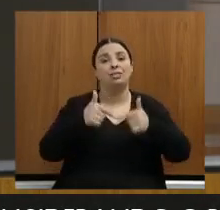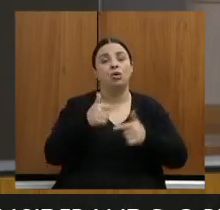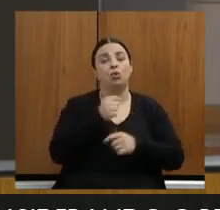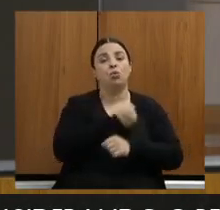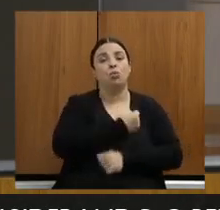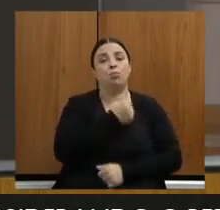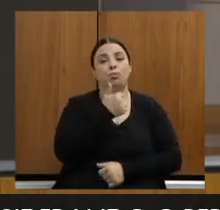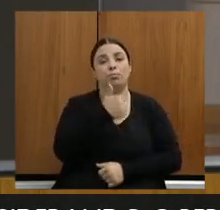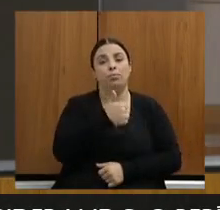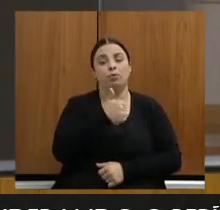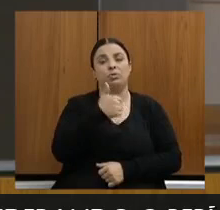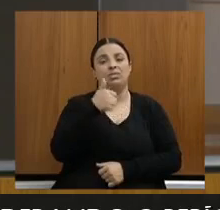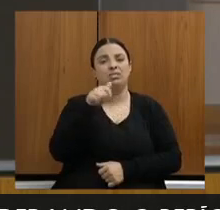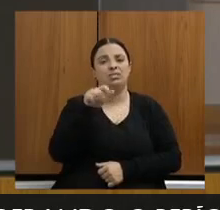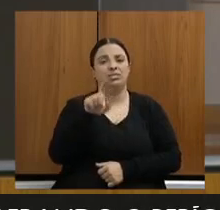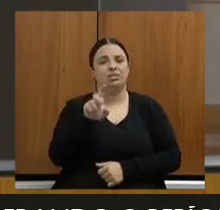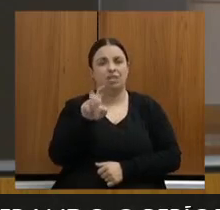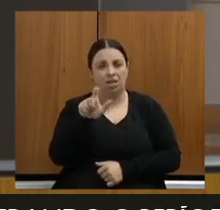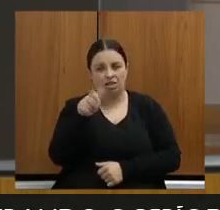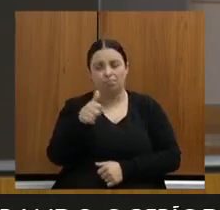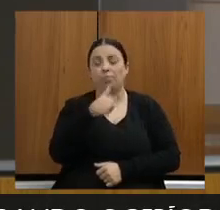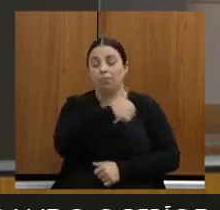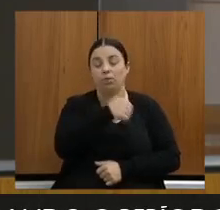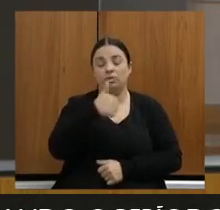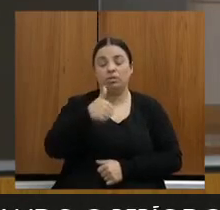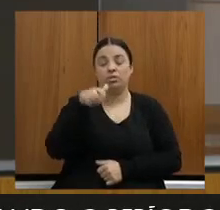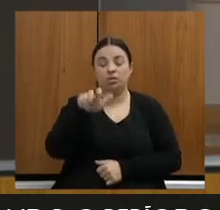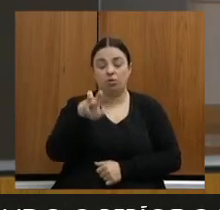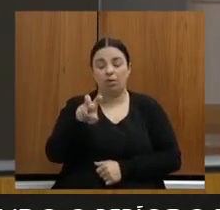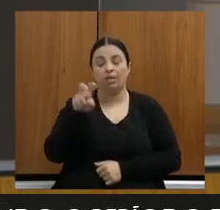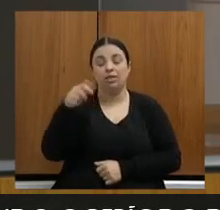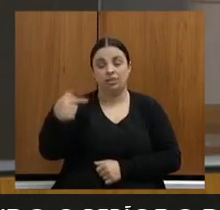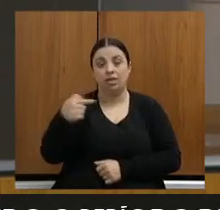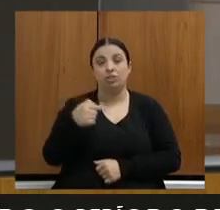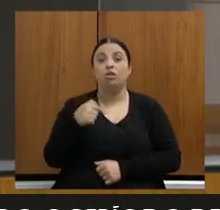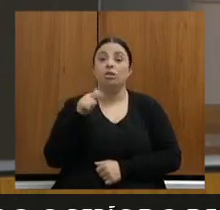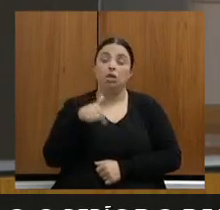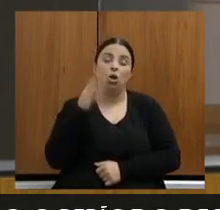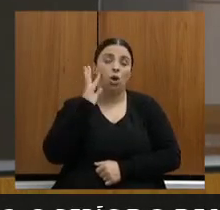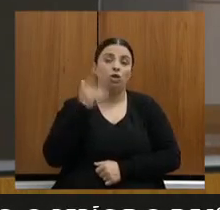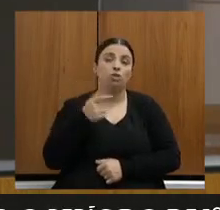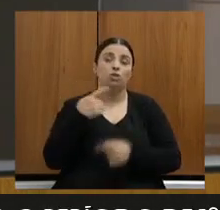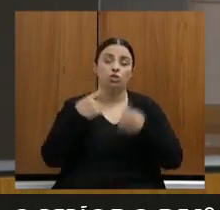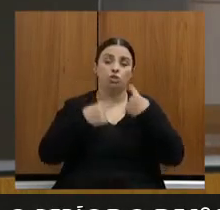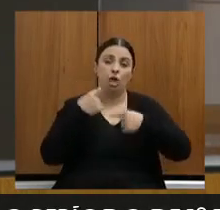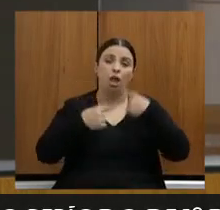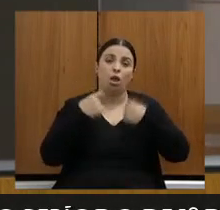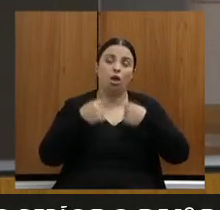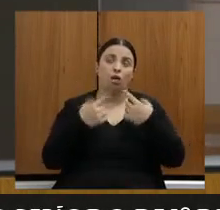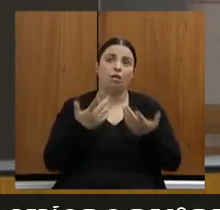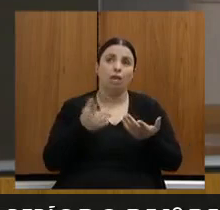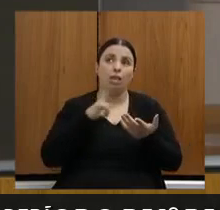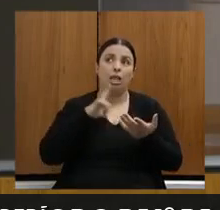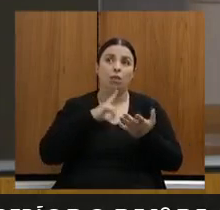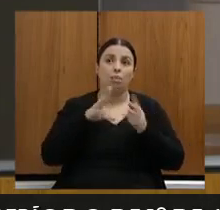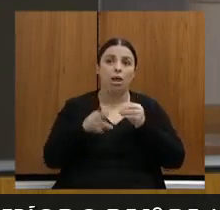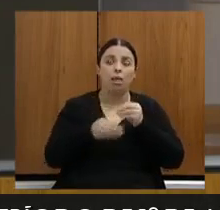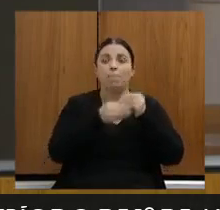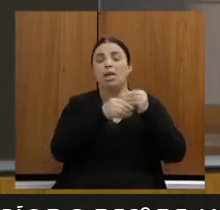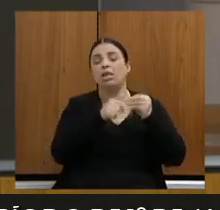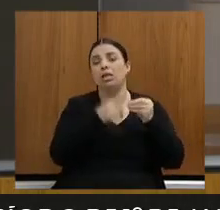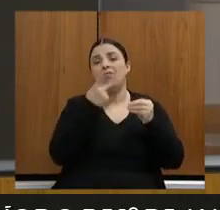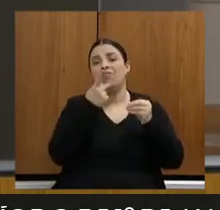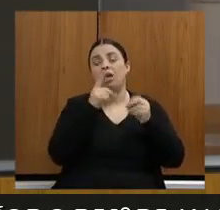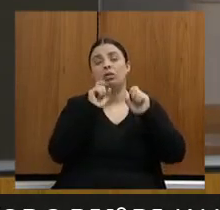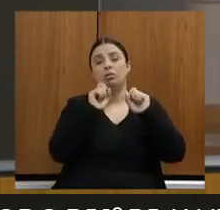a entrou na seinfra né mas eu acho que já loga E aí ele na Tem uma parte Então dessa emenda que nós apresentamos que ele traz o seguinte né